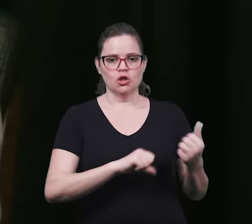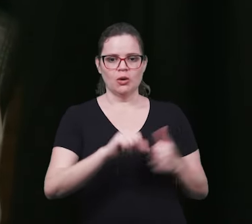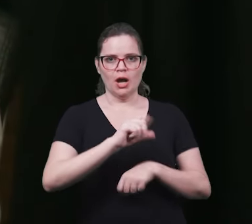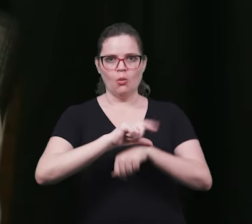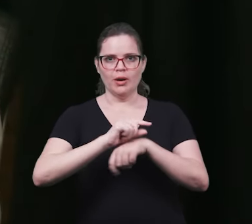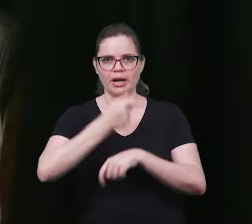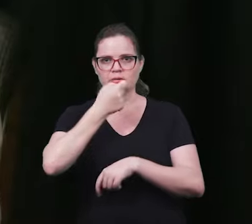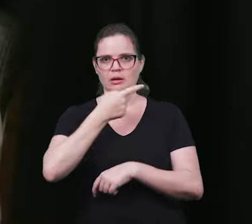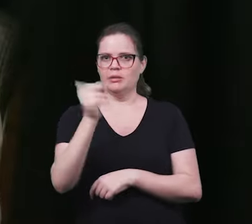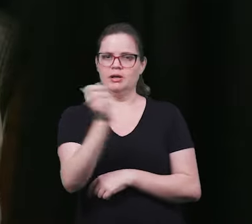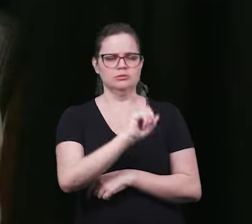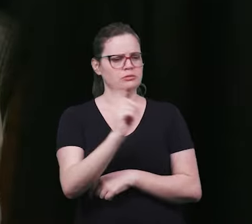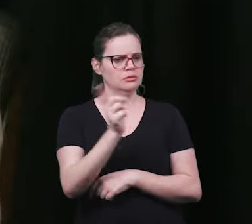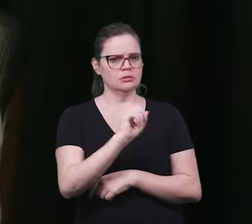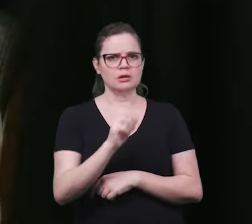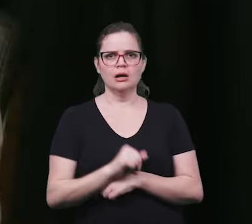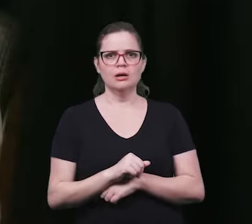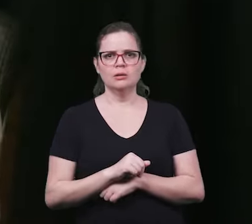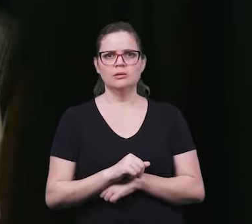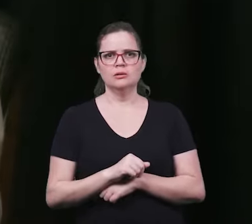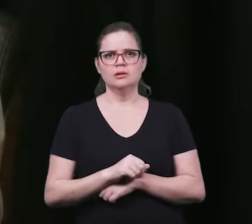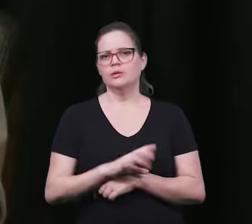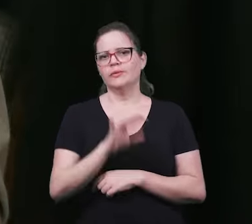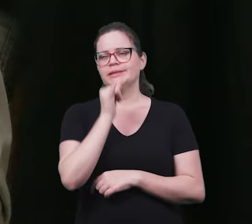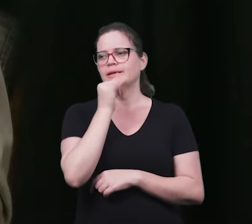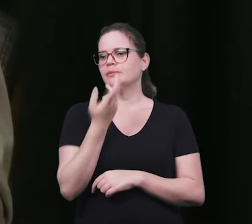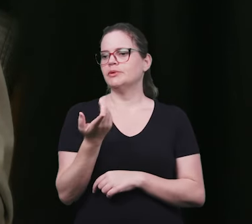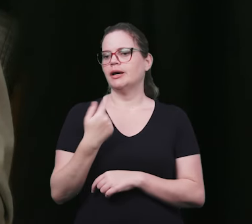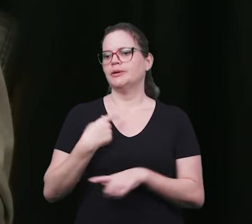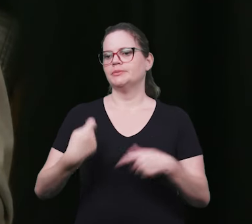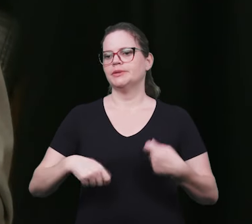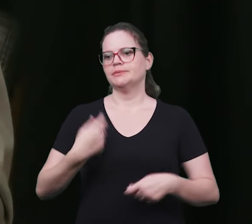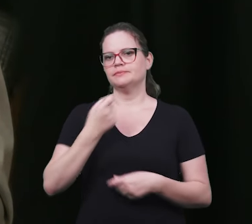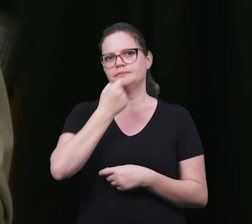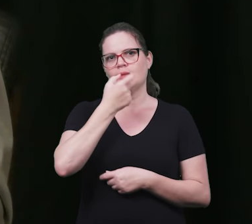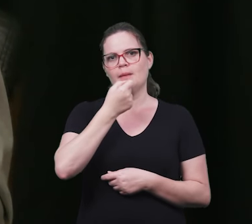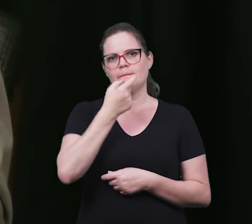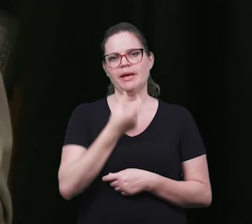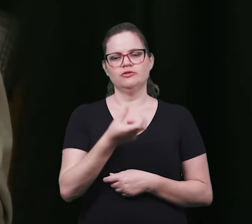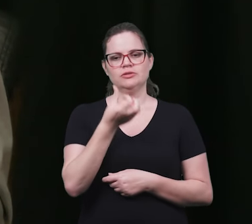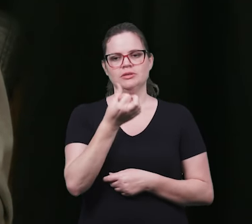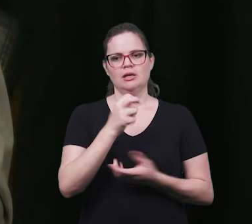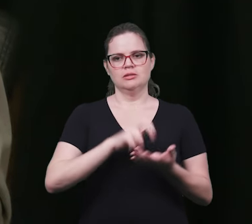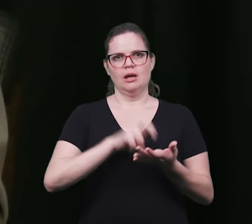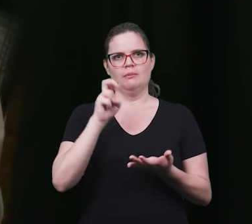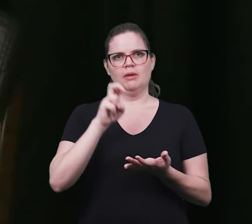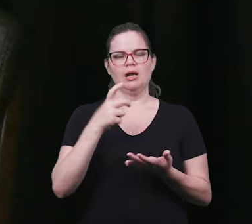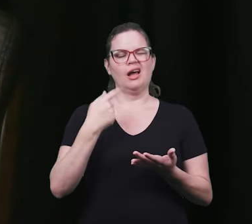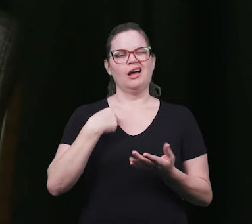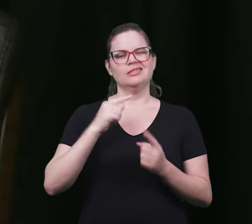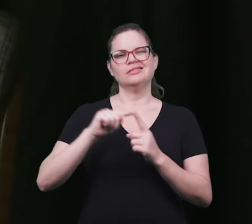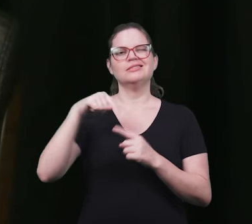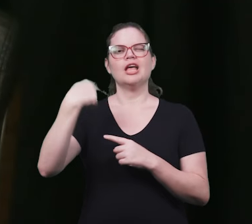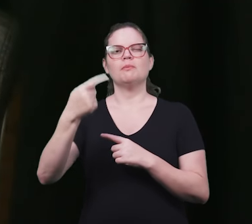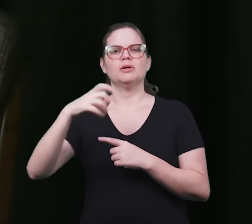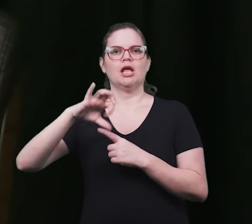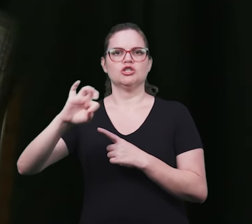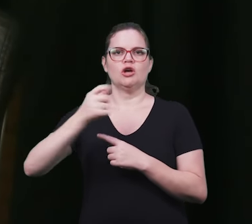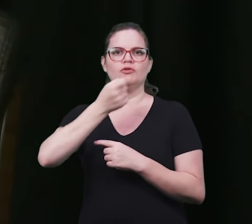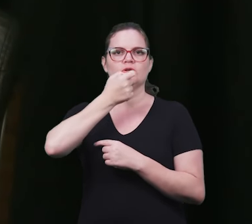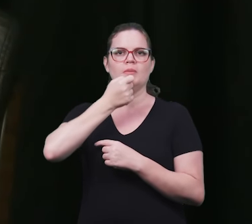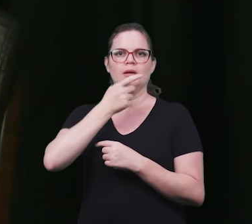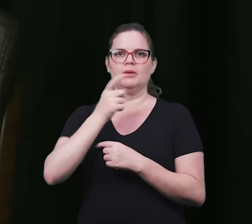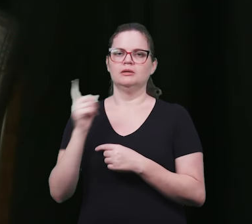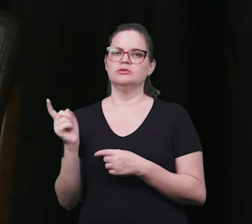tenho que entregar, eu tenho que tomar o remédio 6 horas da manhã. Não, eu vou tomar ele depois das